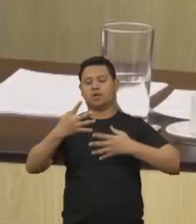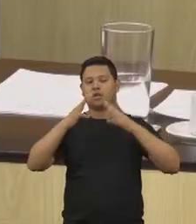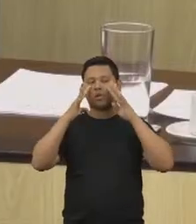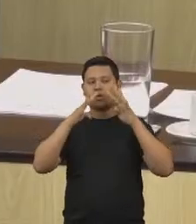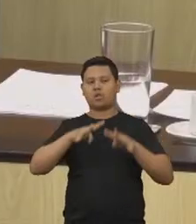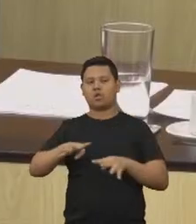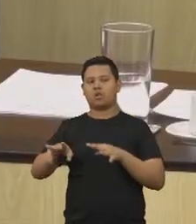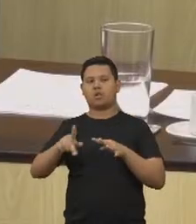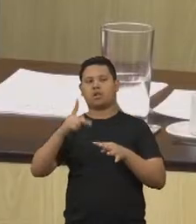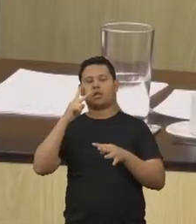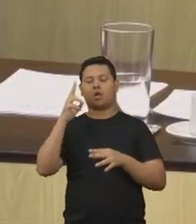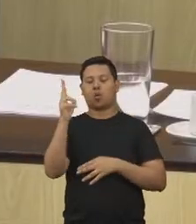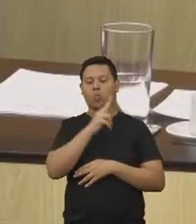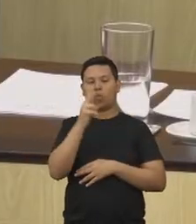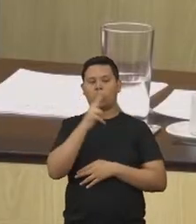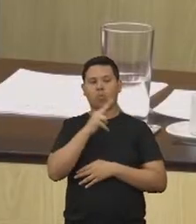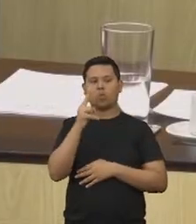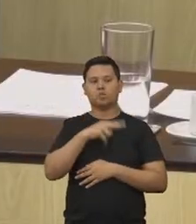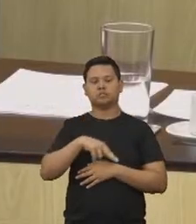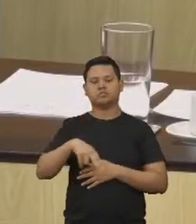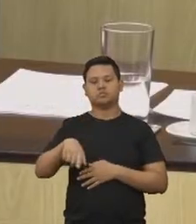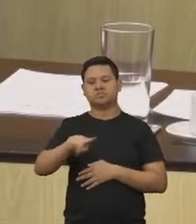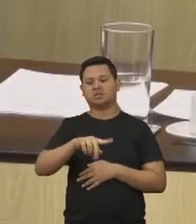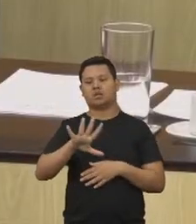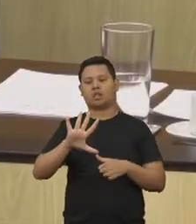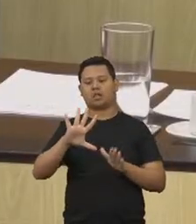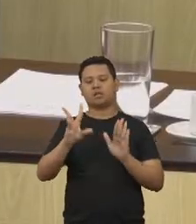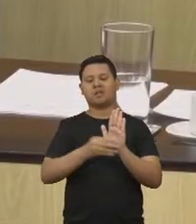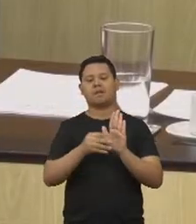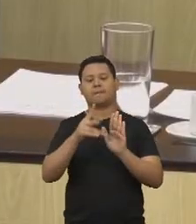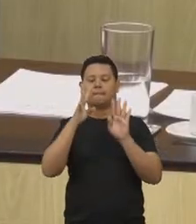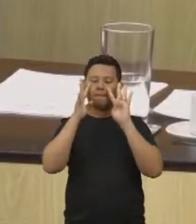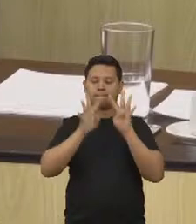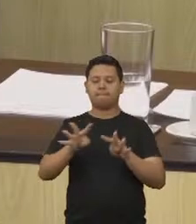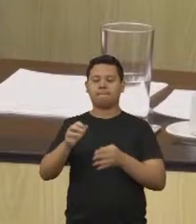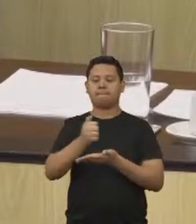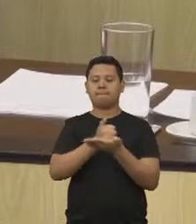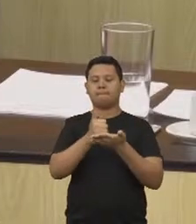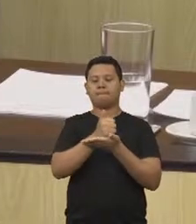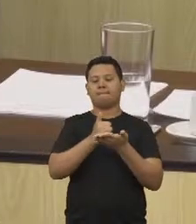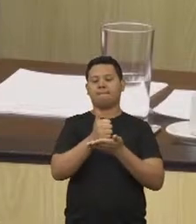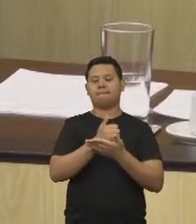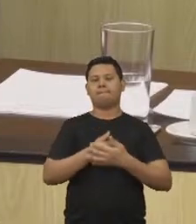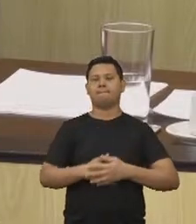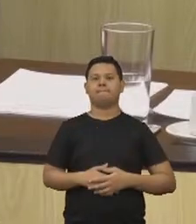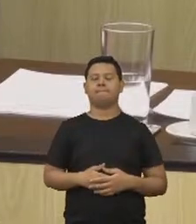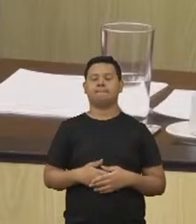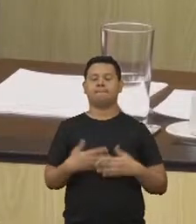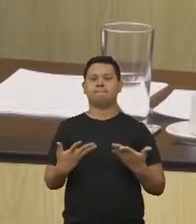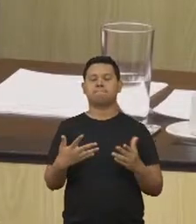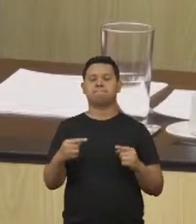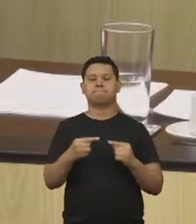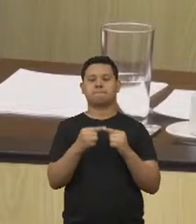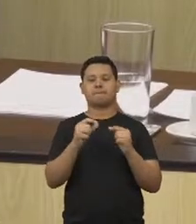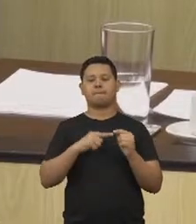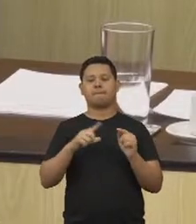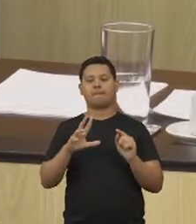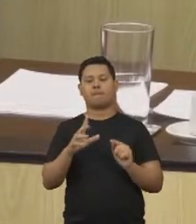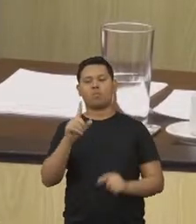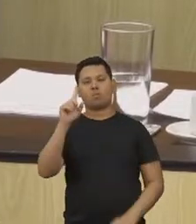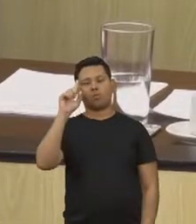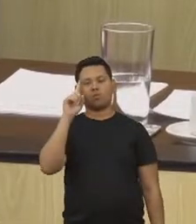à urgência e emergência e complementar à atenção básica, e considerando a portaria